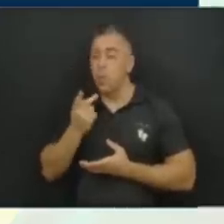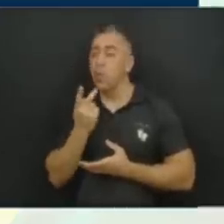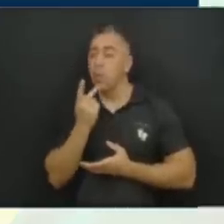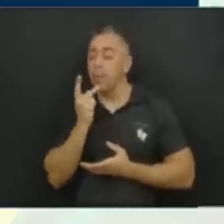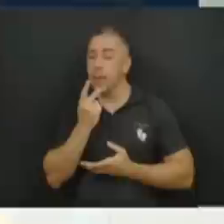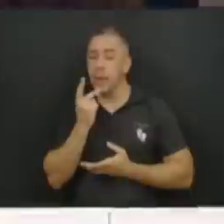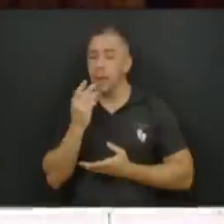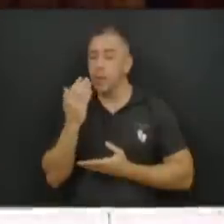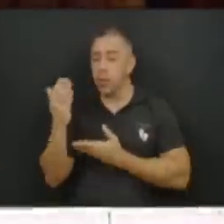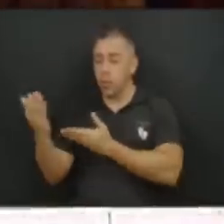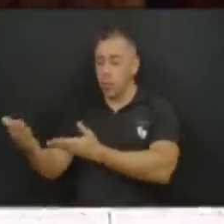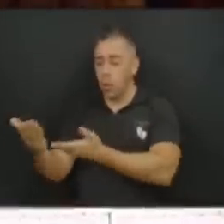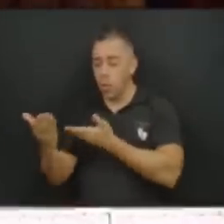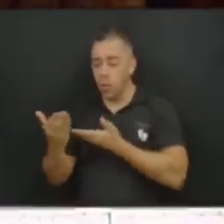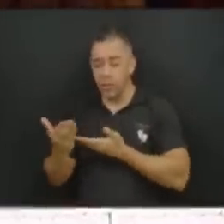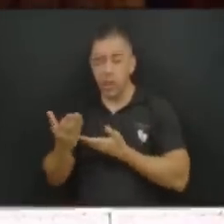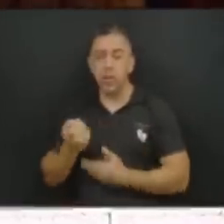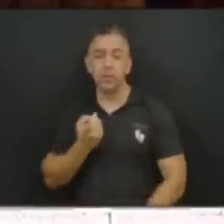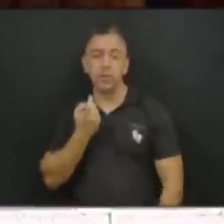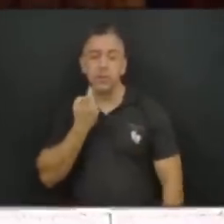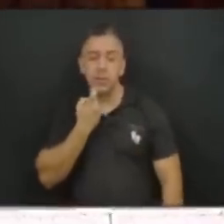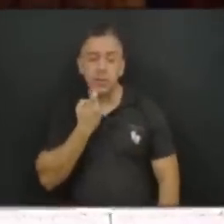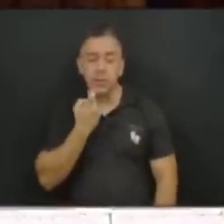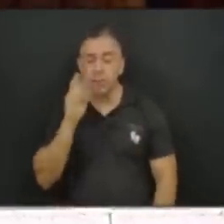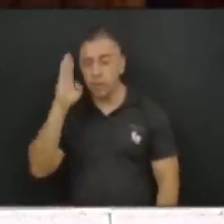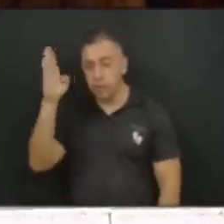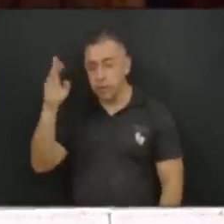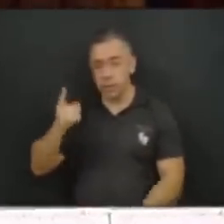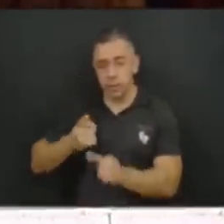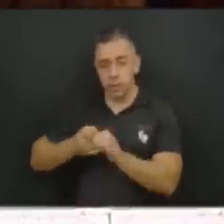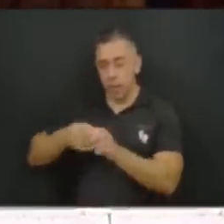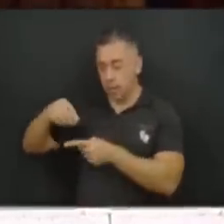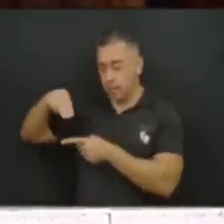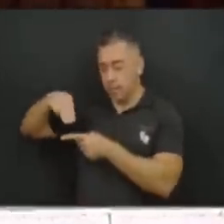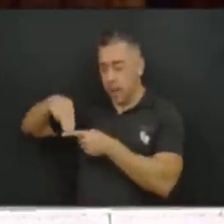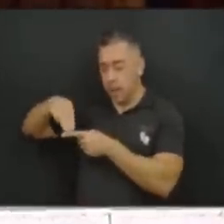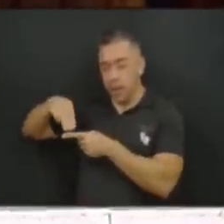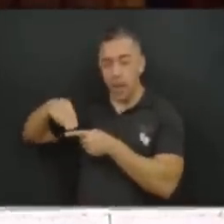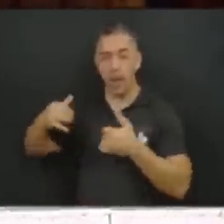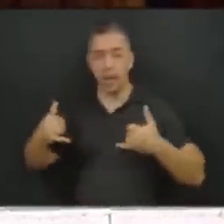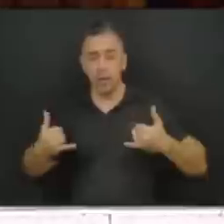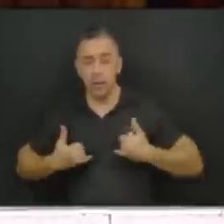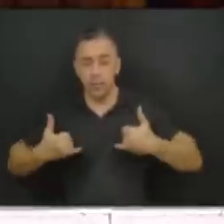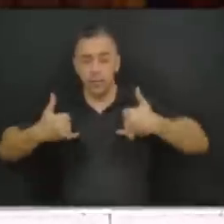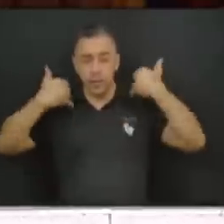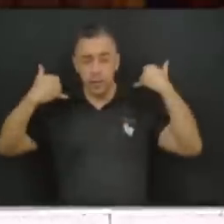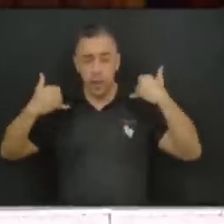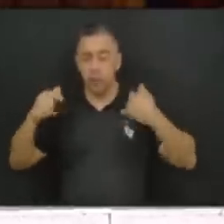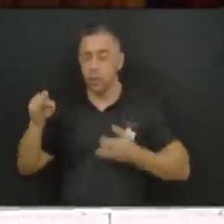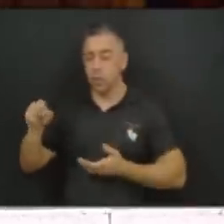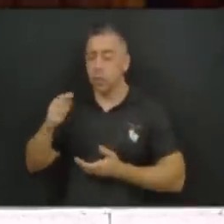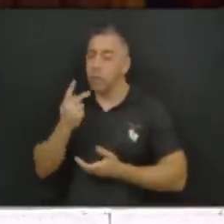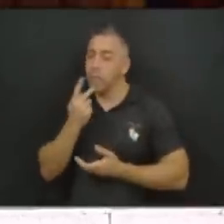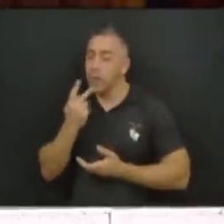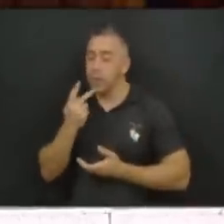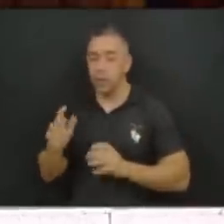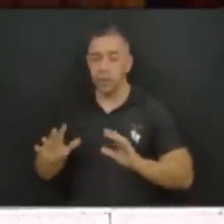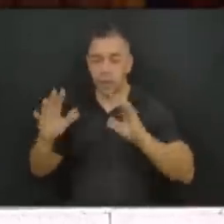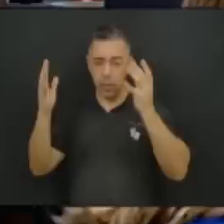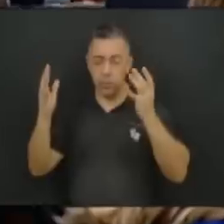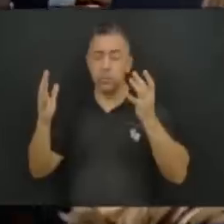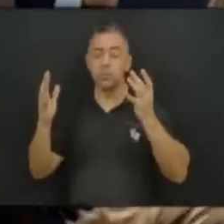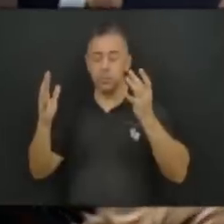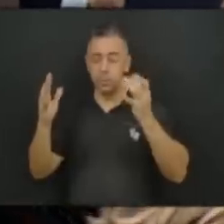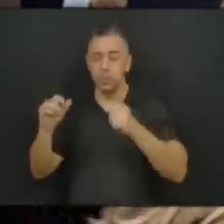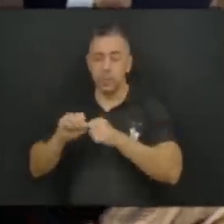convidando todos os deputados para sexta-feira está em Maringá comemorar o seu aniversário em um grande evento que